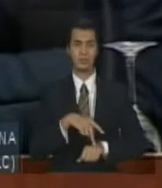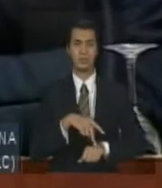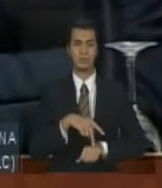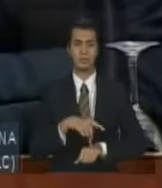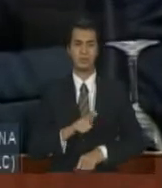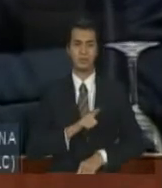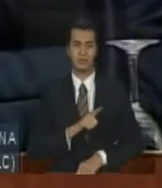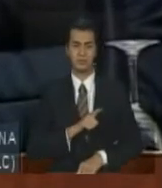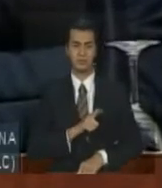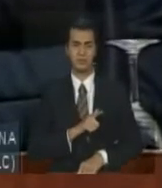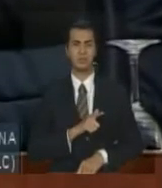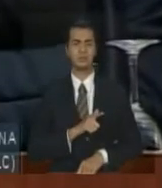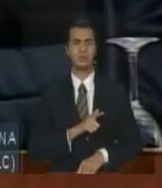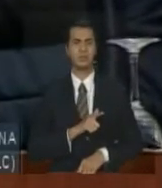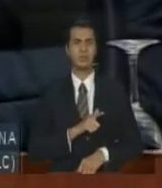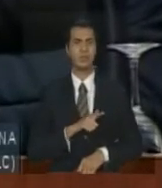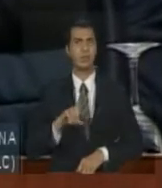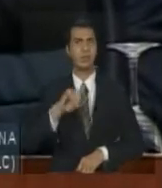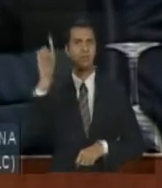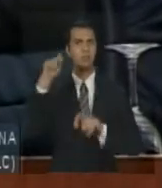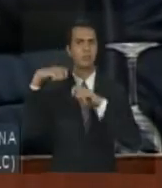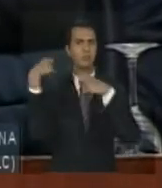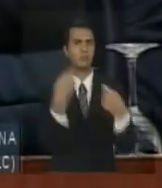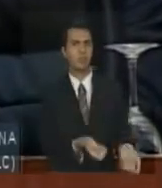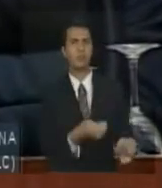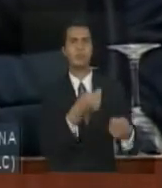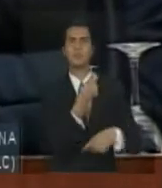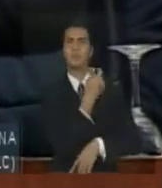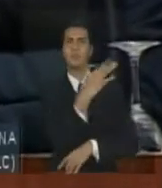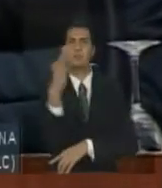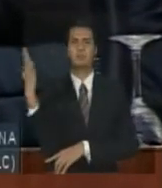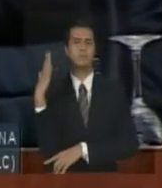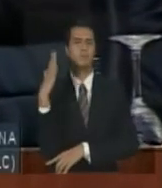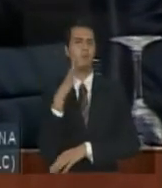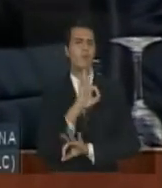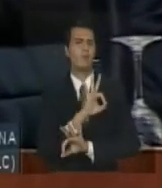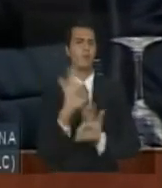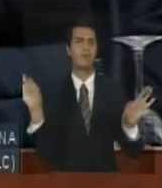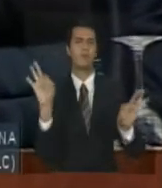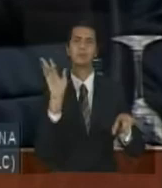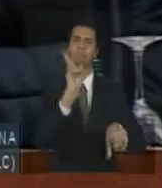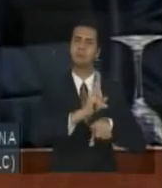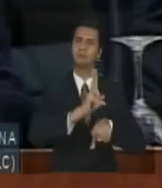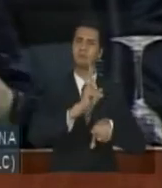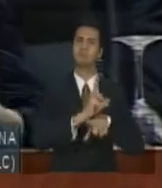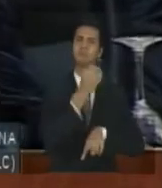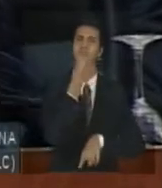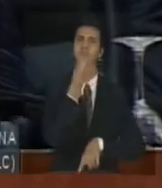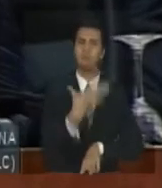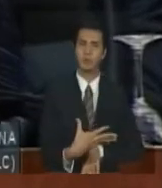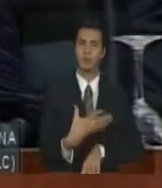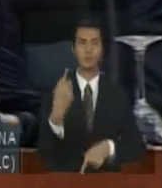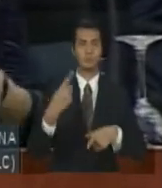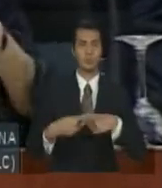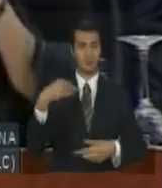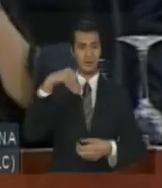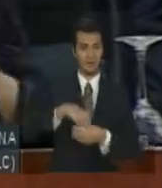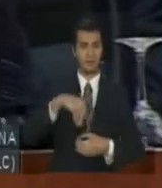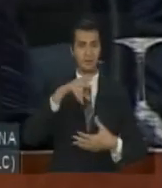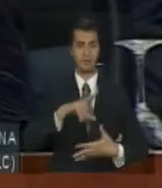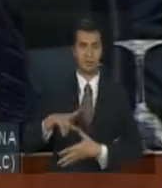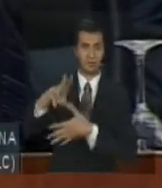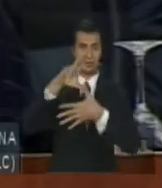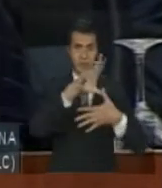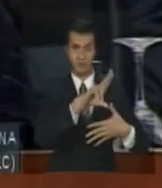as grandes dádivas da natureza permanecem intactas, porque as nossas matas, as